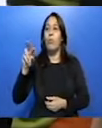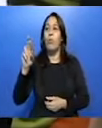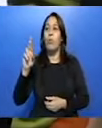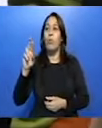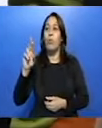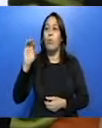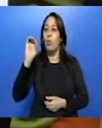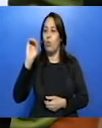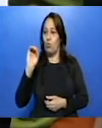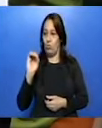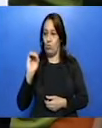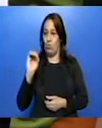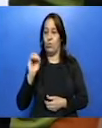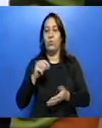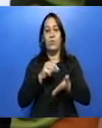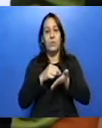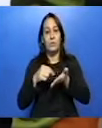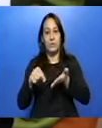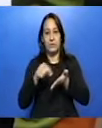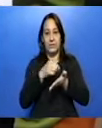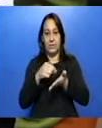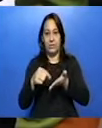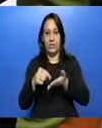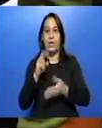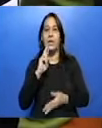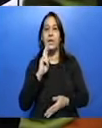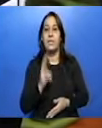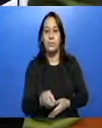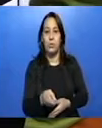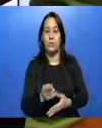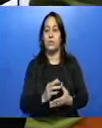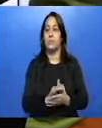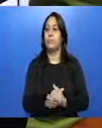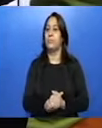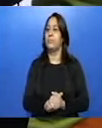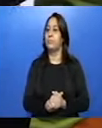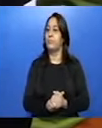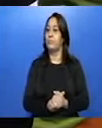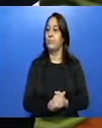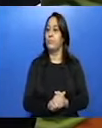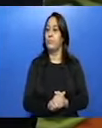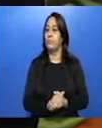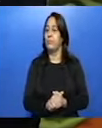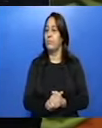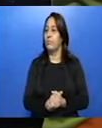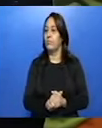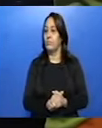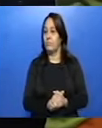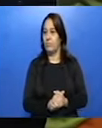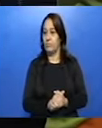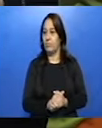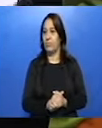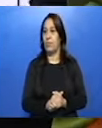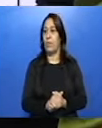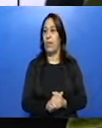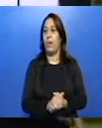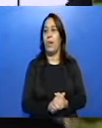Igual, com L no final, ao... de